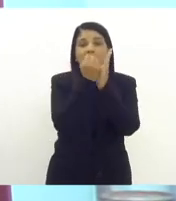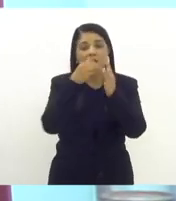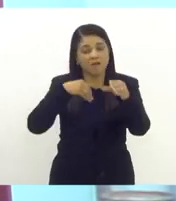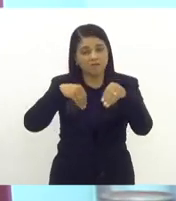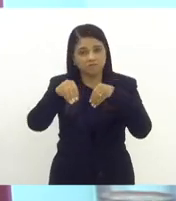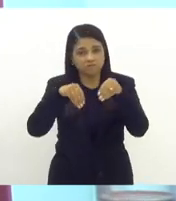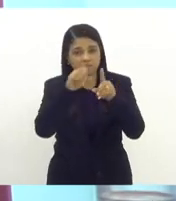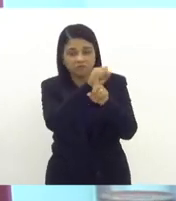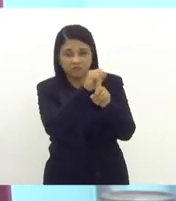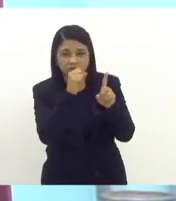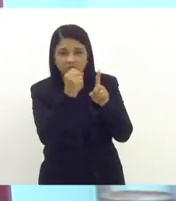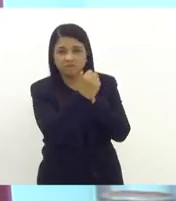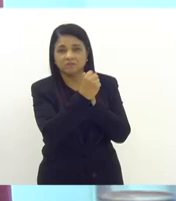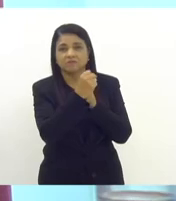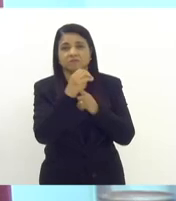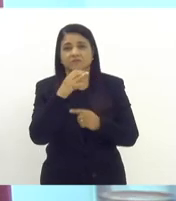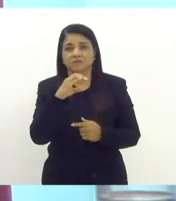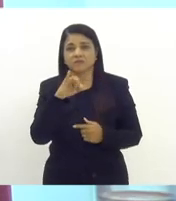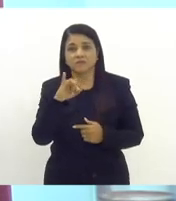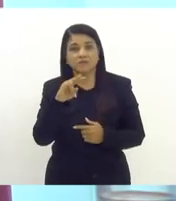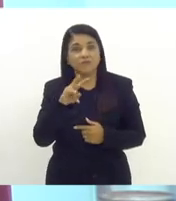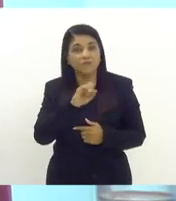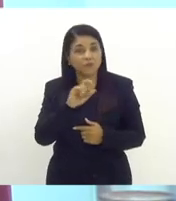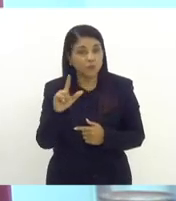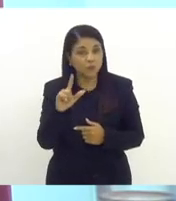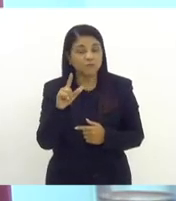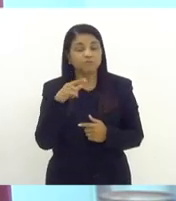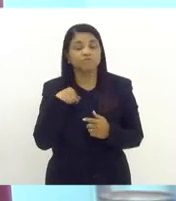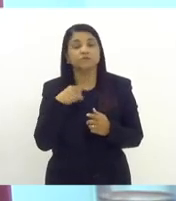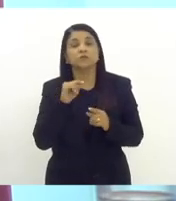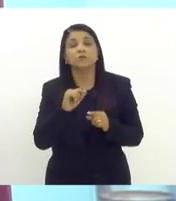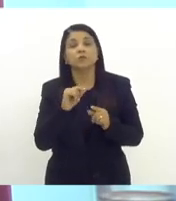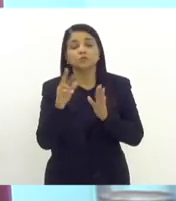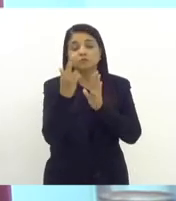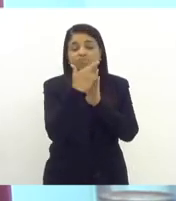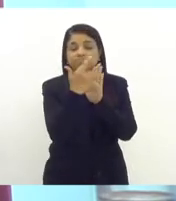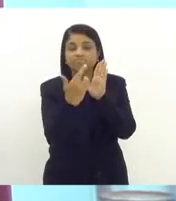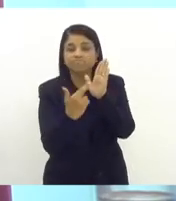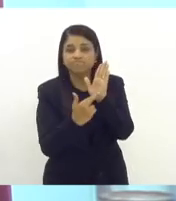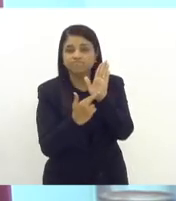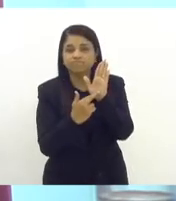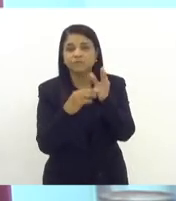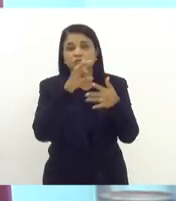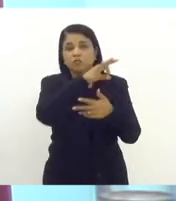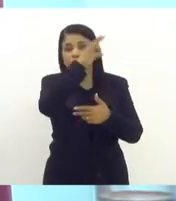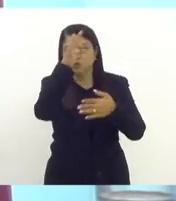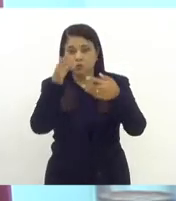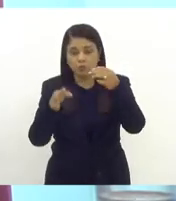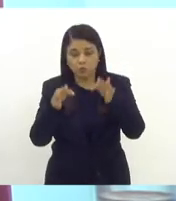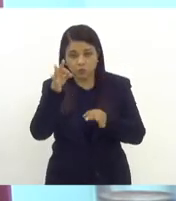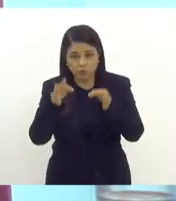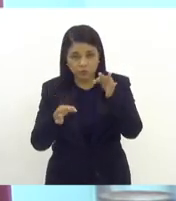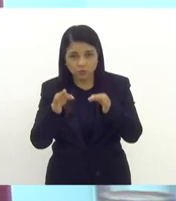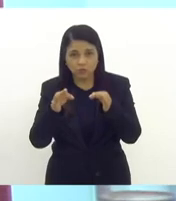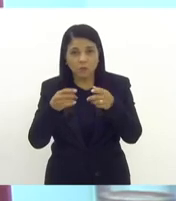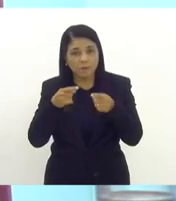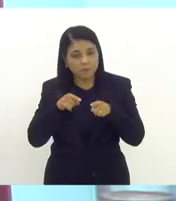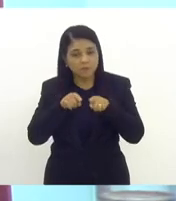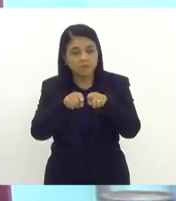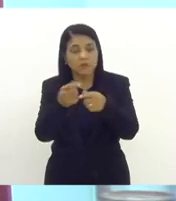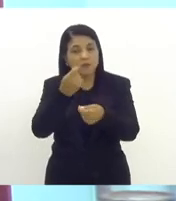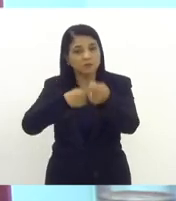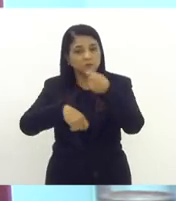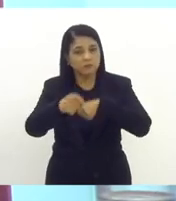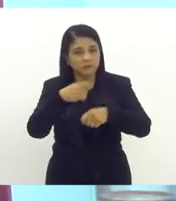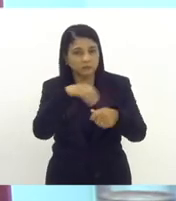da sociedade civil constitui um novo regime jurídico para parcerias entre administração